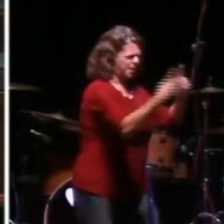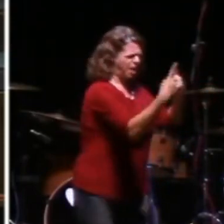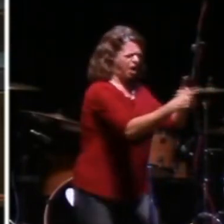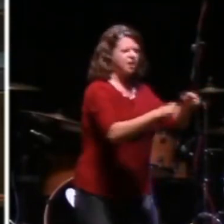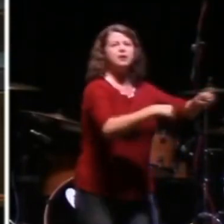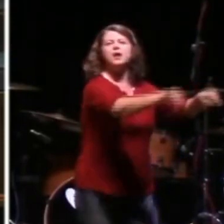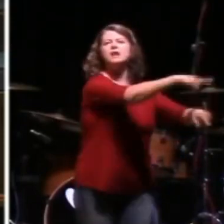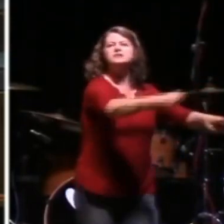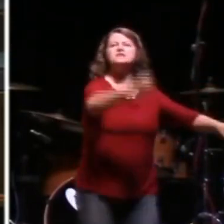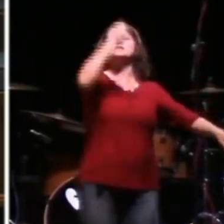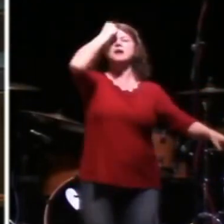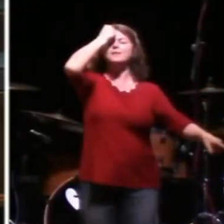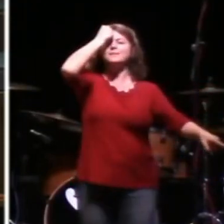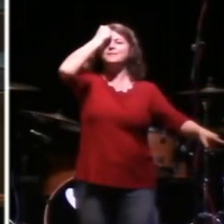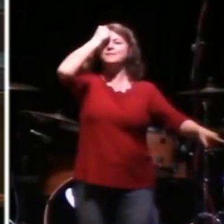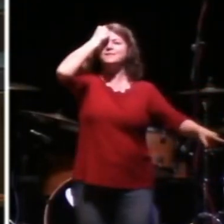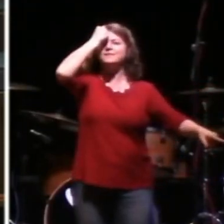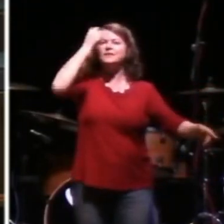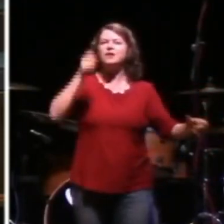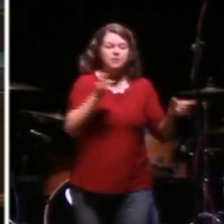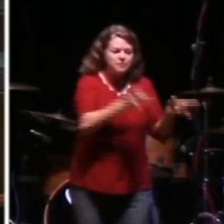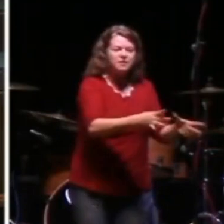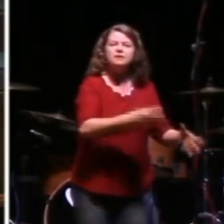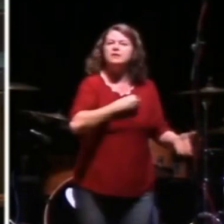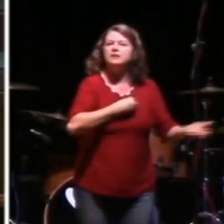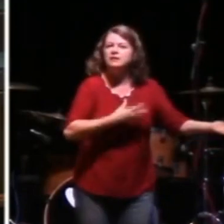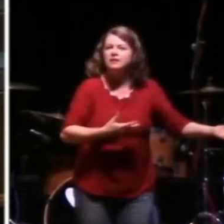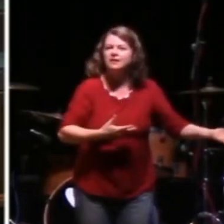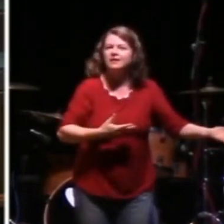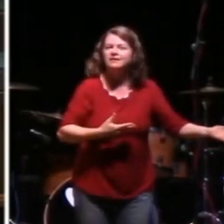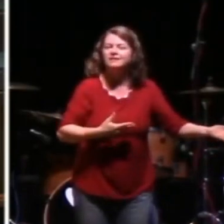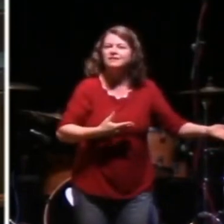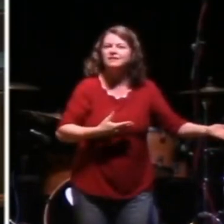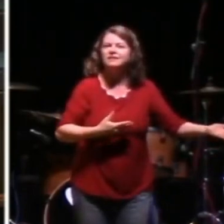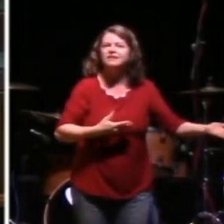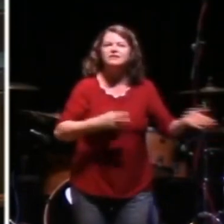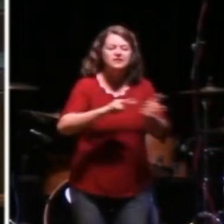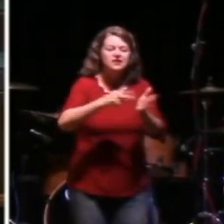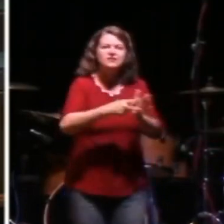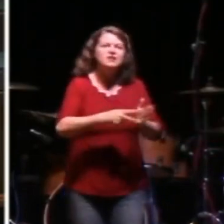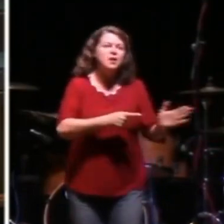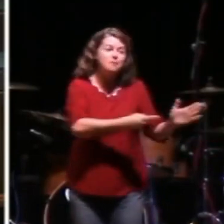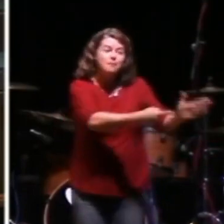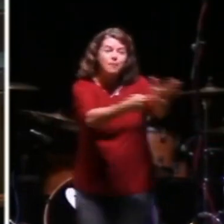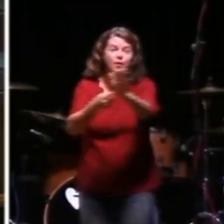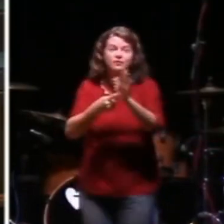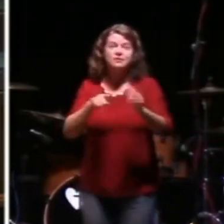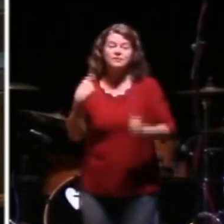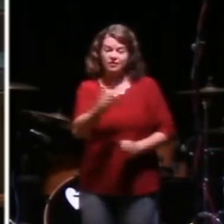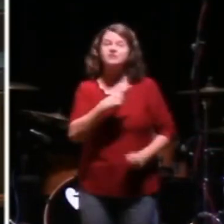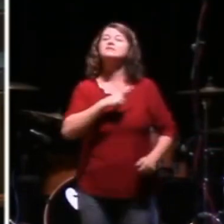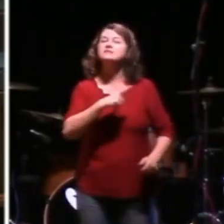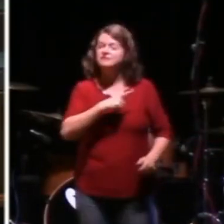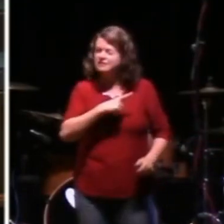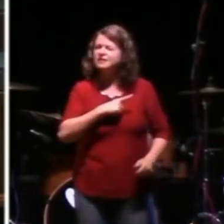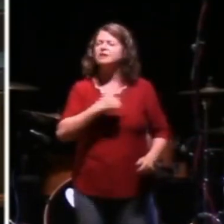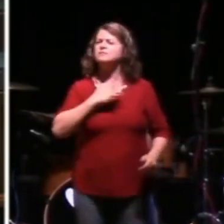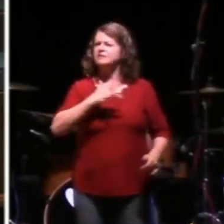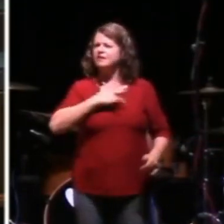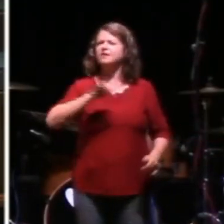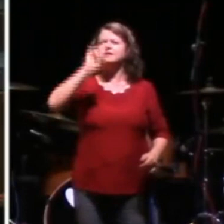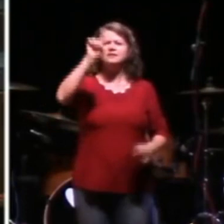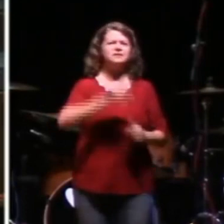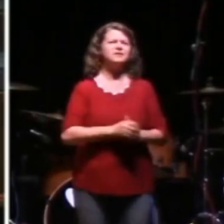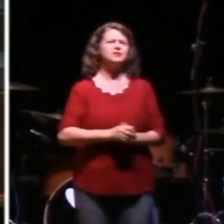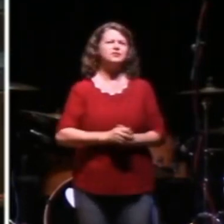nínive hoje é sinal da misericórdia do senhor jesus de diz assim aí de tinta faz na um pensas que subir